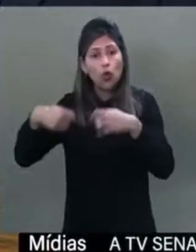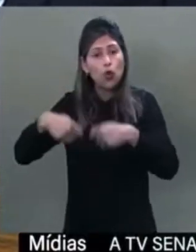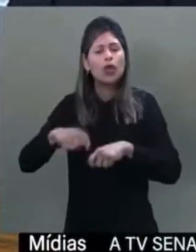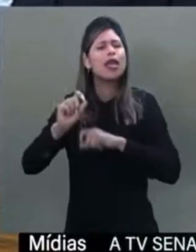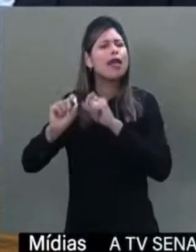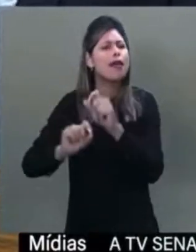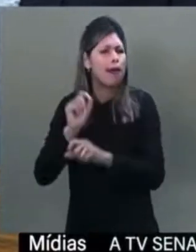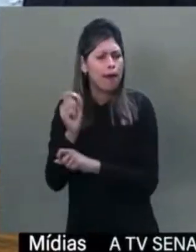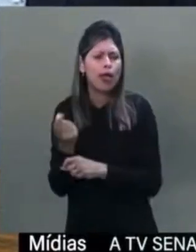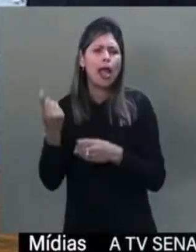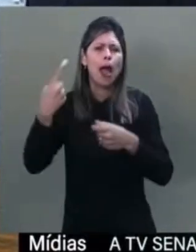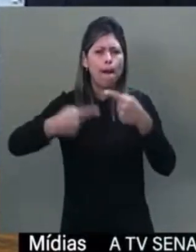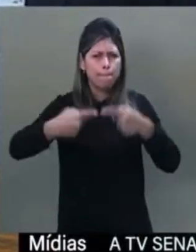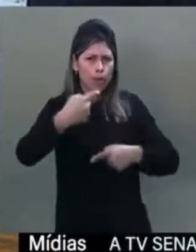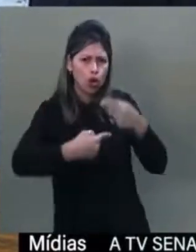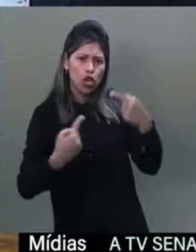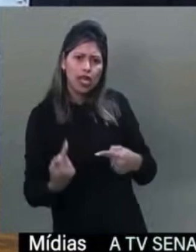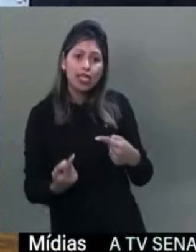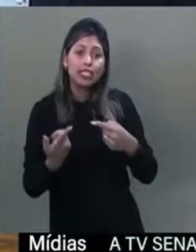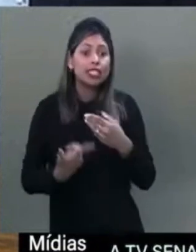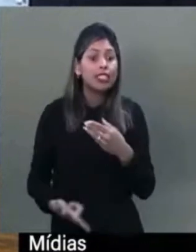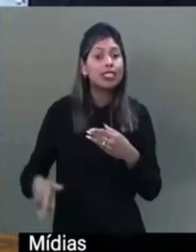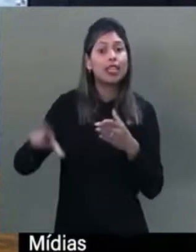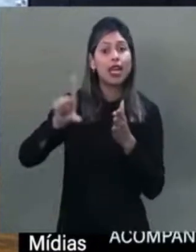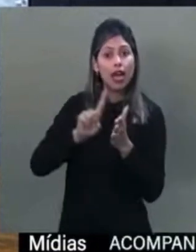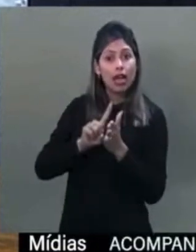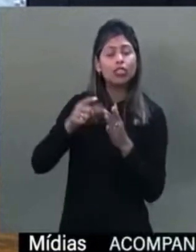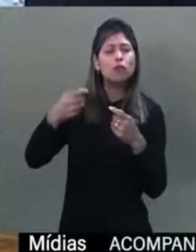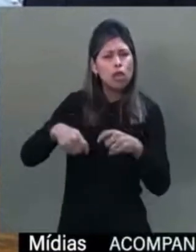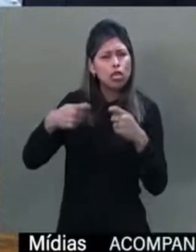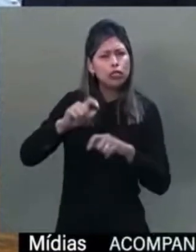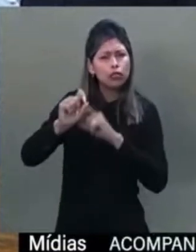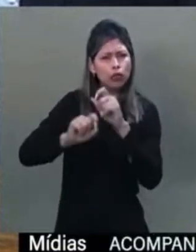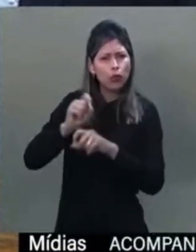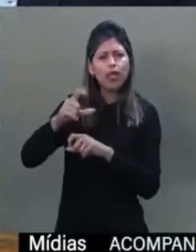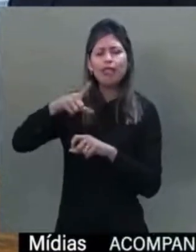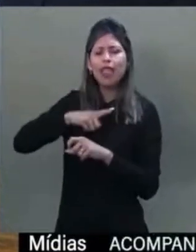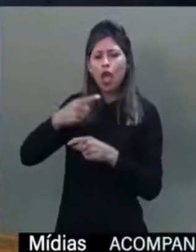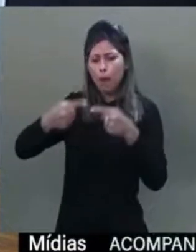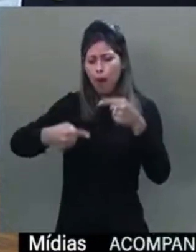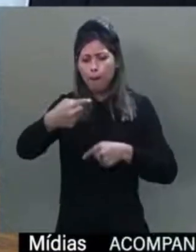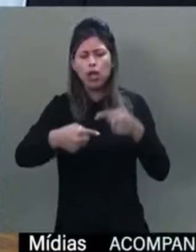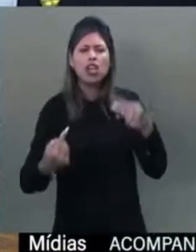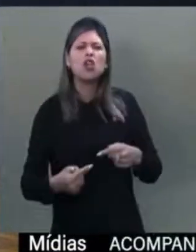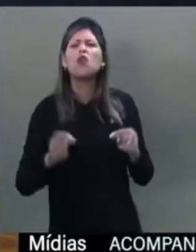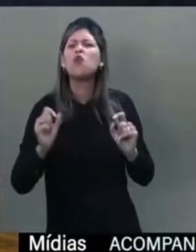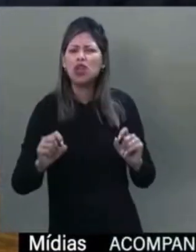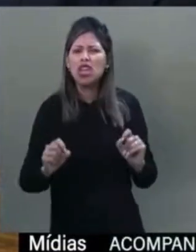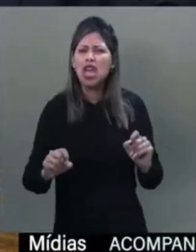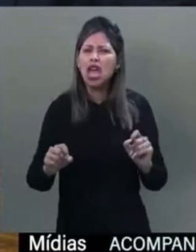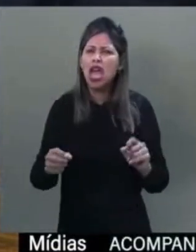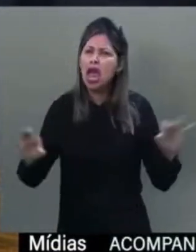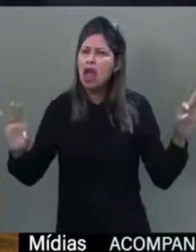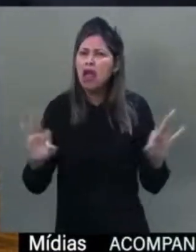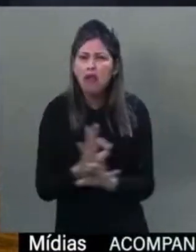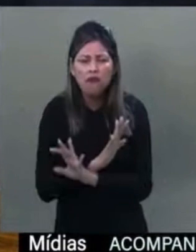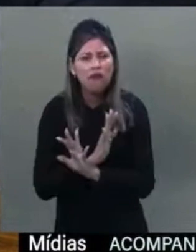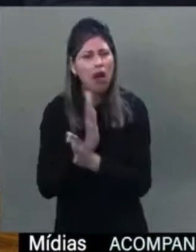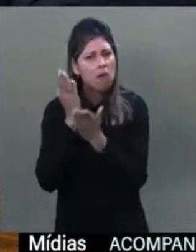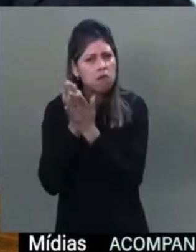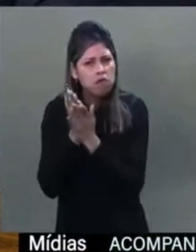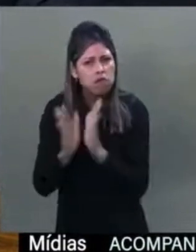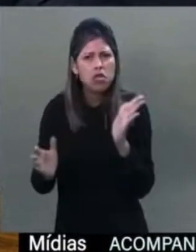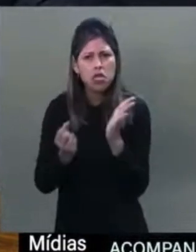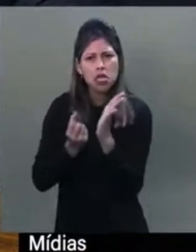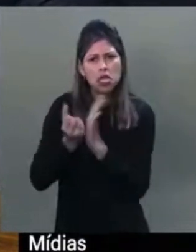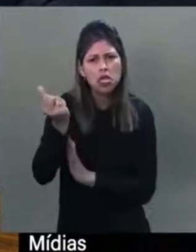política anticíclica, porque o que a gente tem tido é uma política procíclica, restritiva,